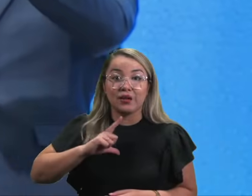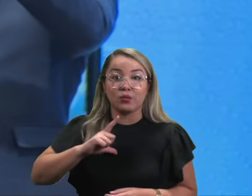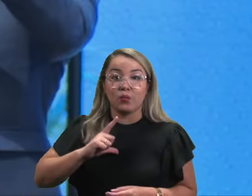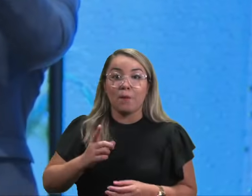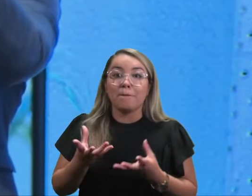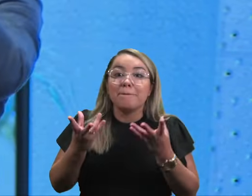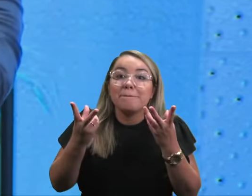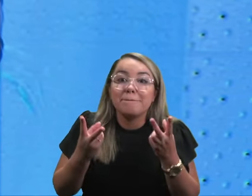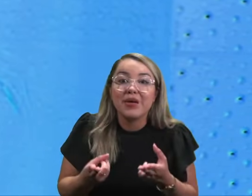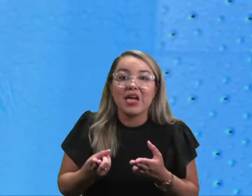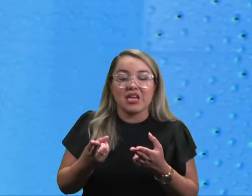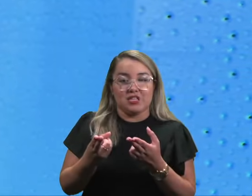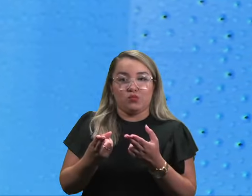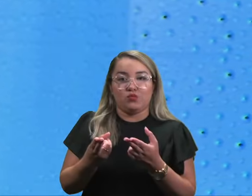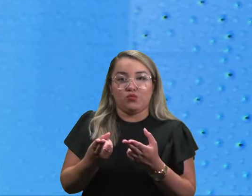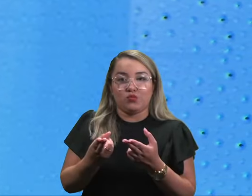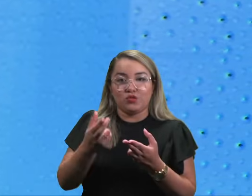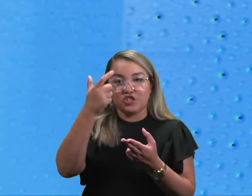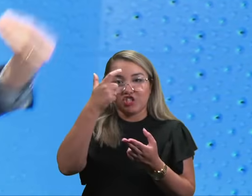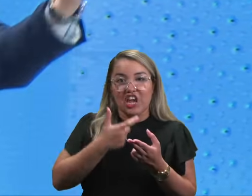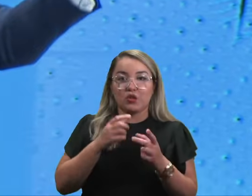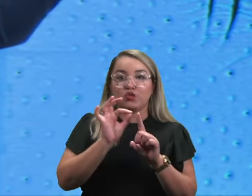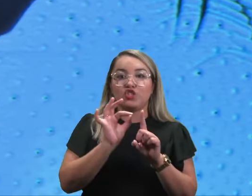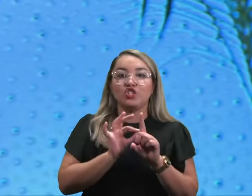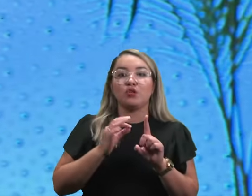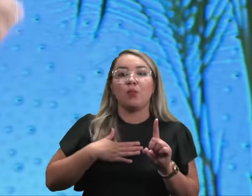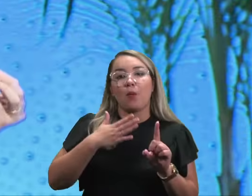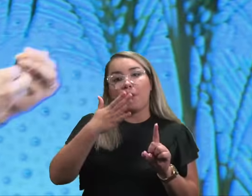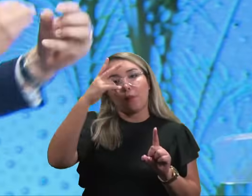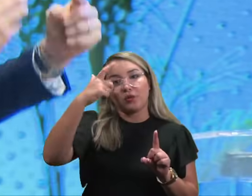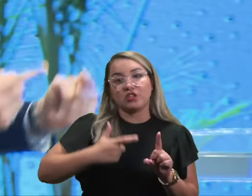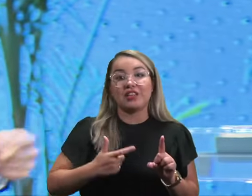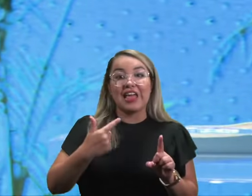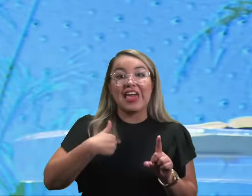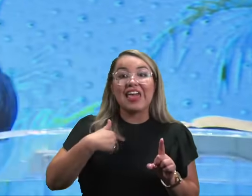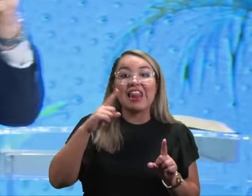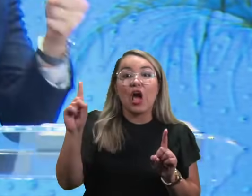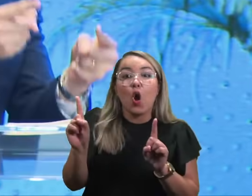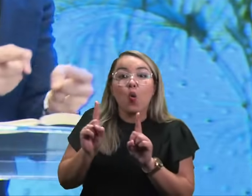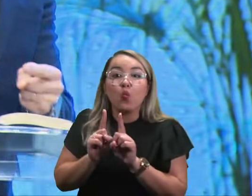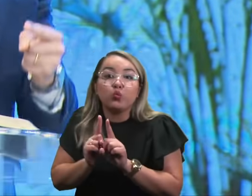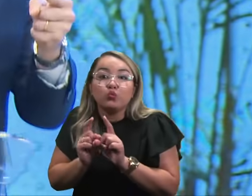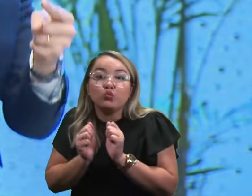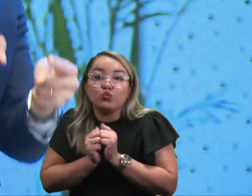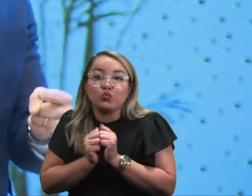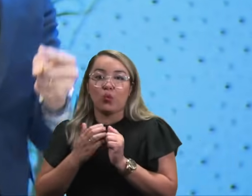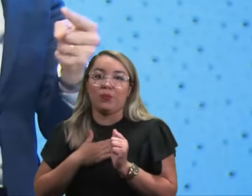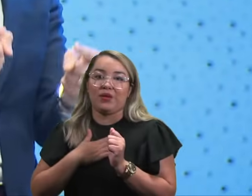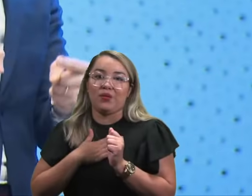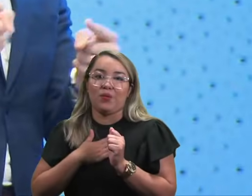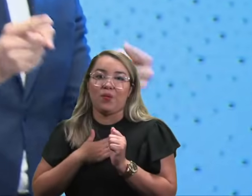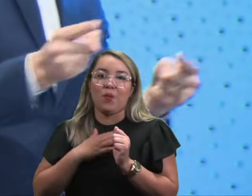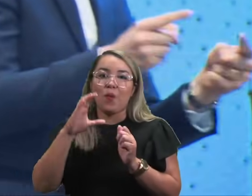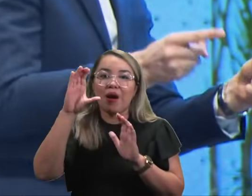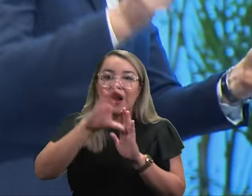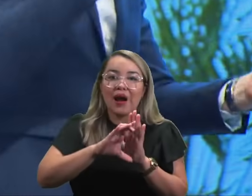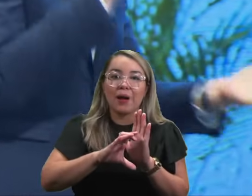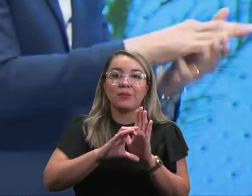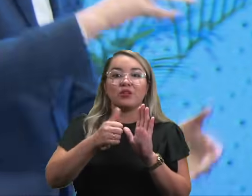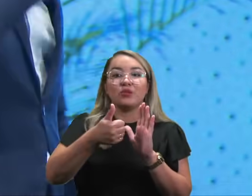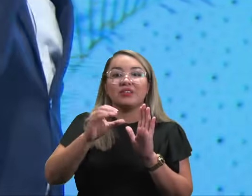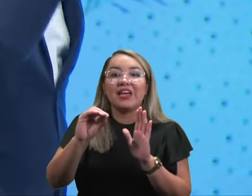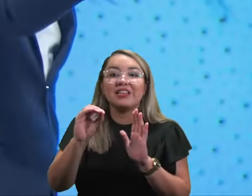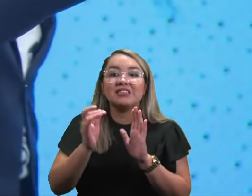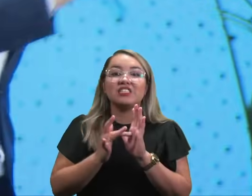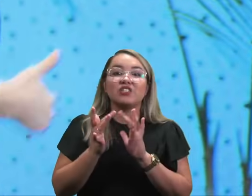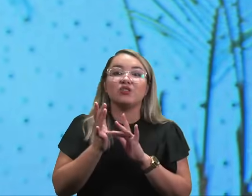mesma essência que eu tenho. Ele é um comigo. E nos capítulos anteriores do Evangelho de João, no capítulo 10, Jesus disse